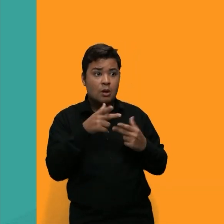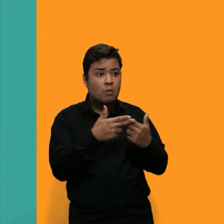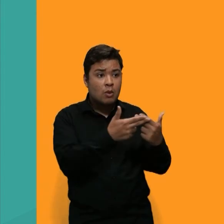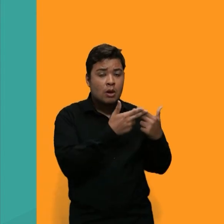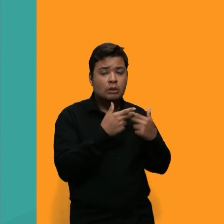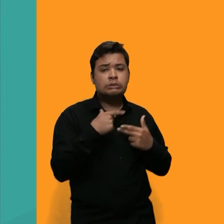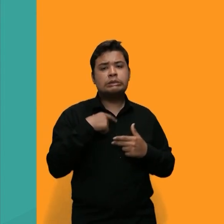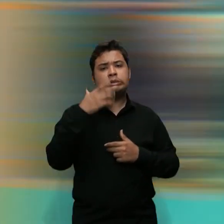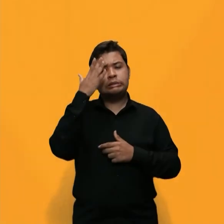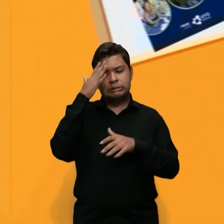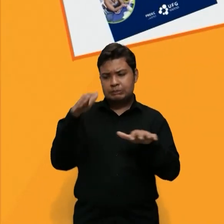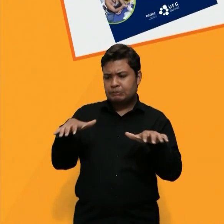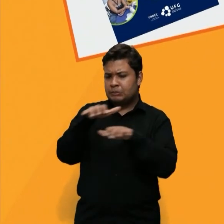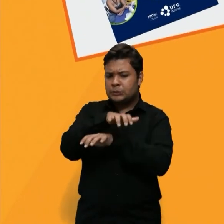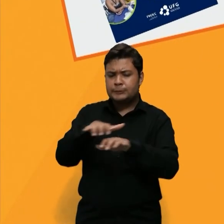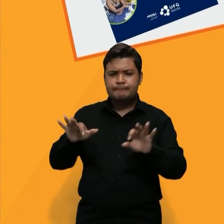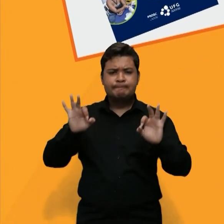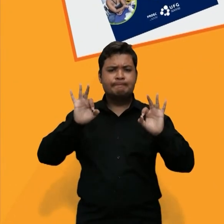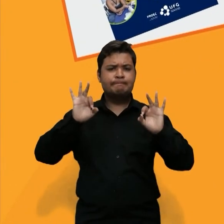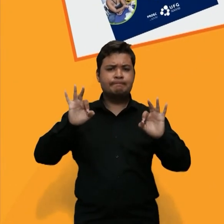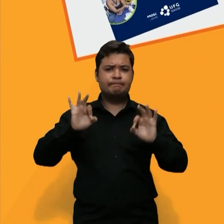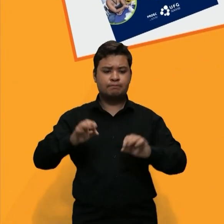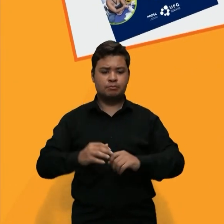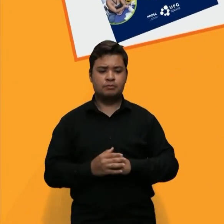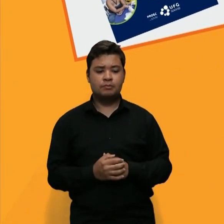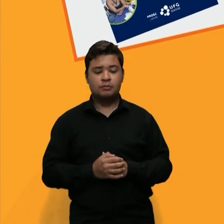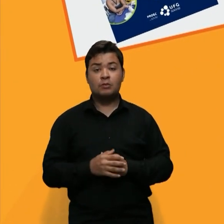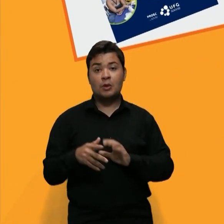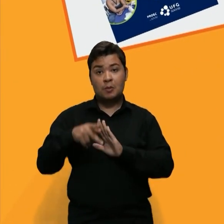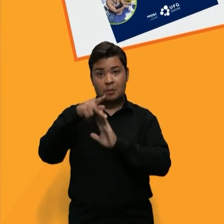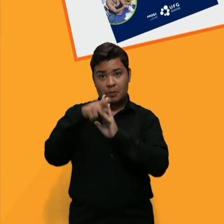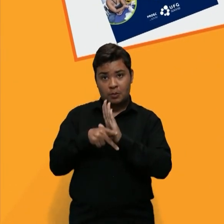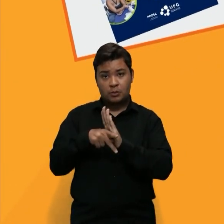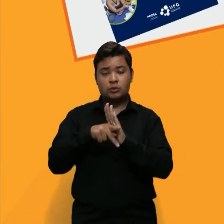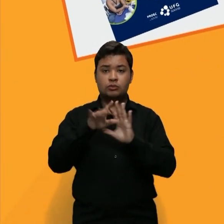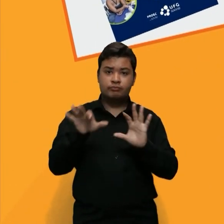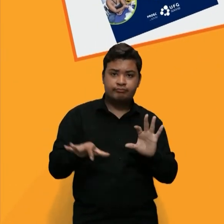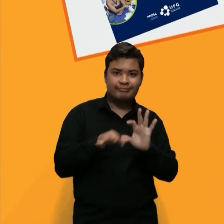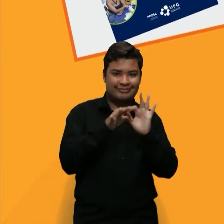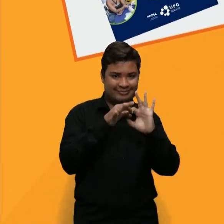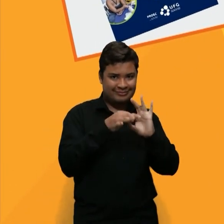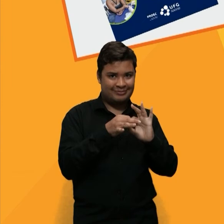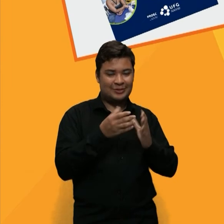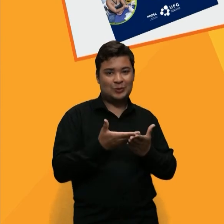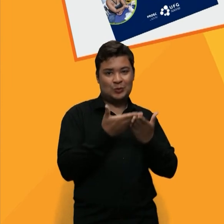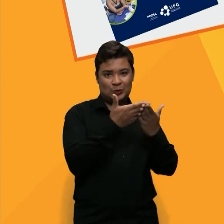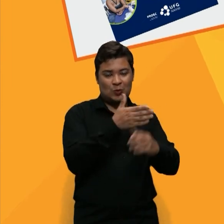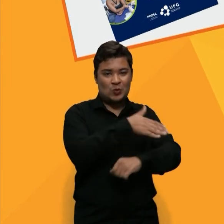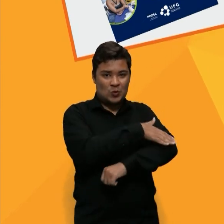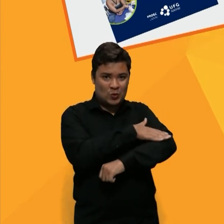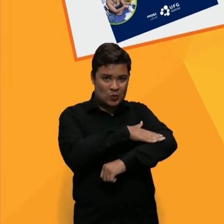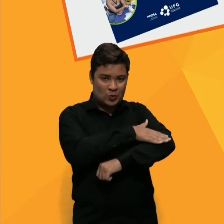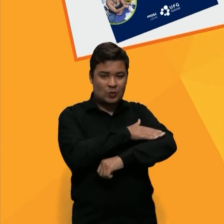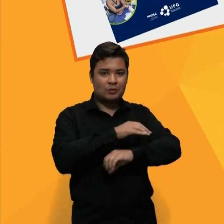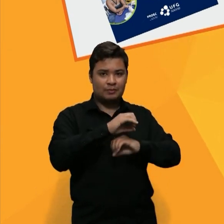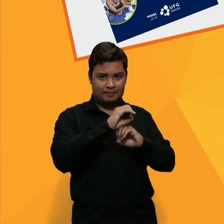riqueza de biomas. Para vincular um projeto ao UFG nos parques, basta acessar o site